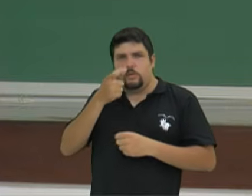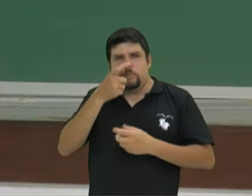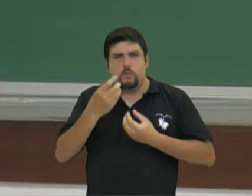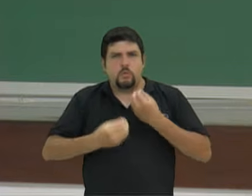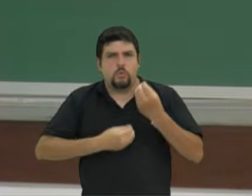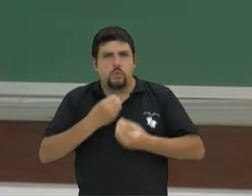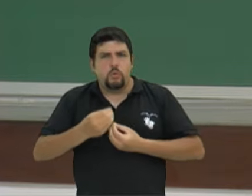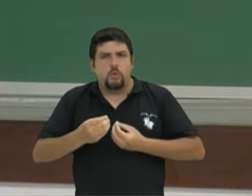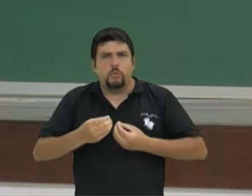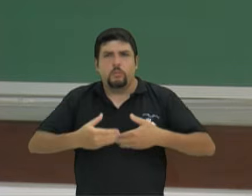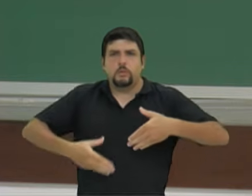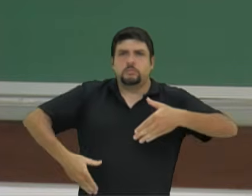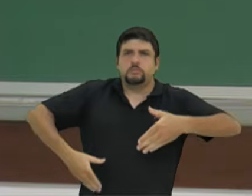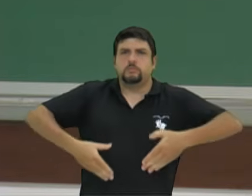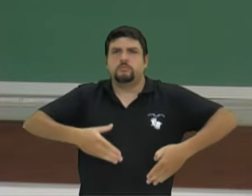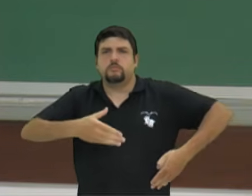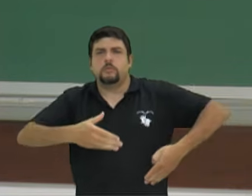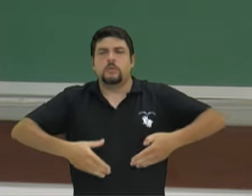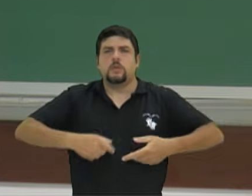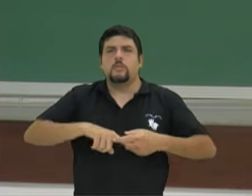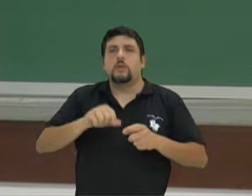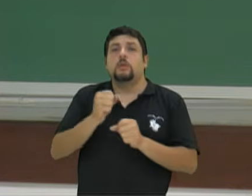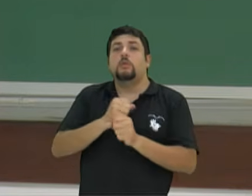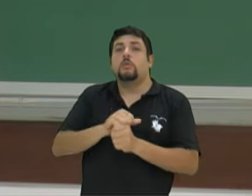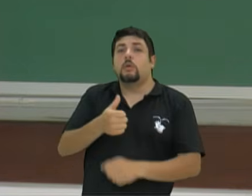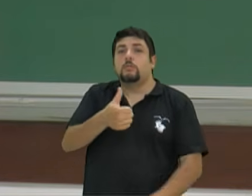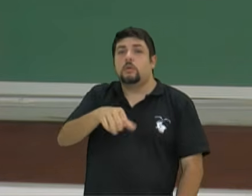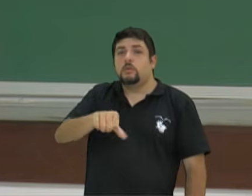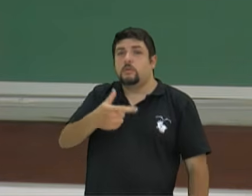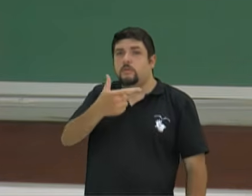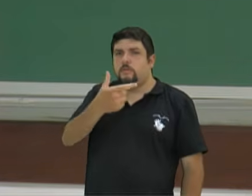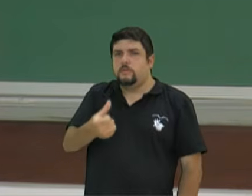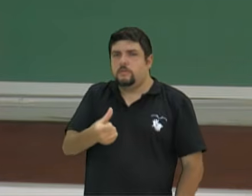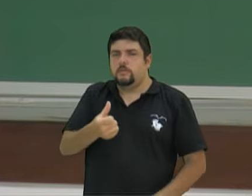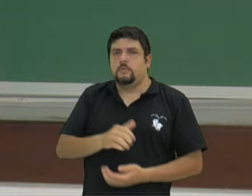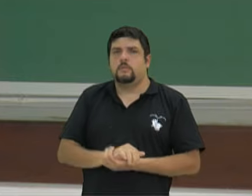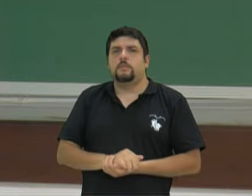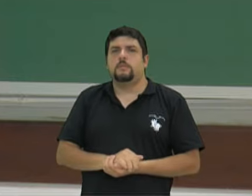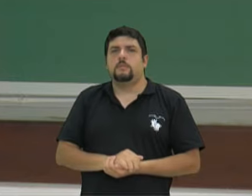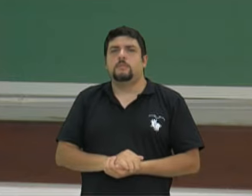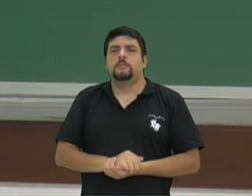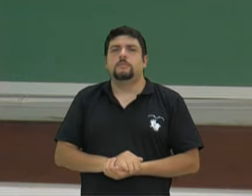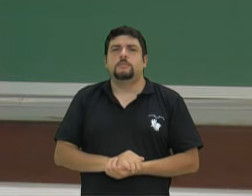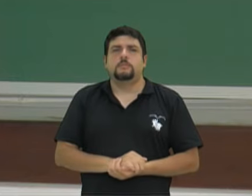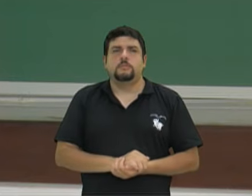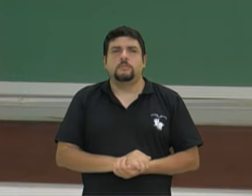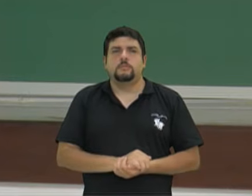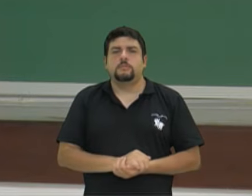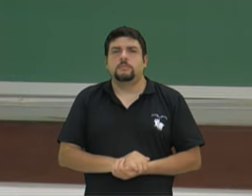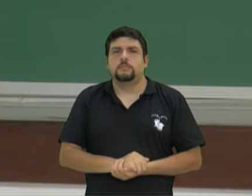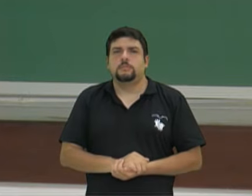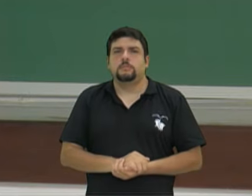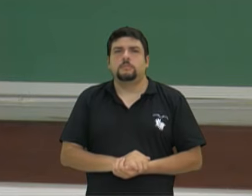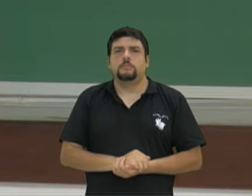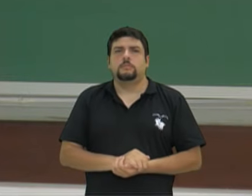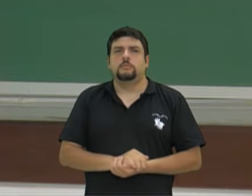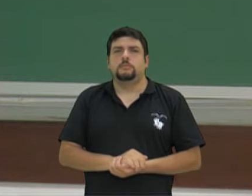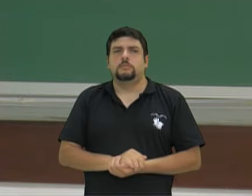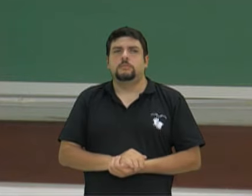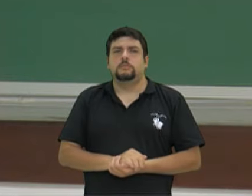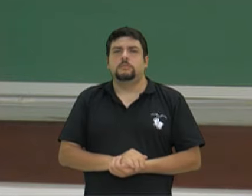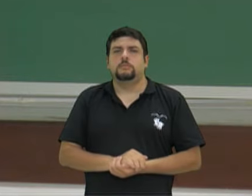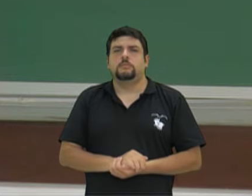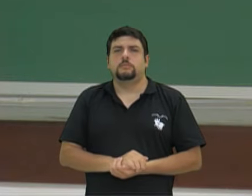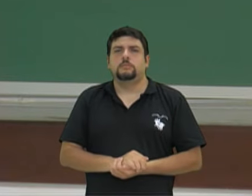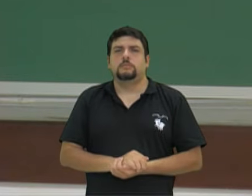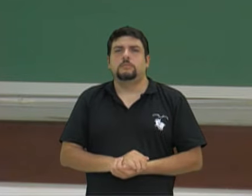ano 1926, pessoal. O do Murnau, que a gente fala, mas o Murnau, que a gente tem o Nosferatus, A